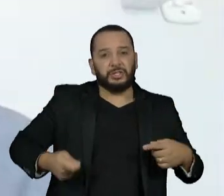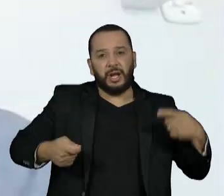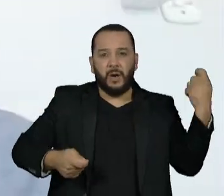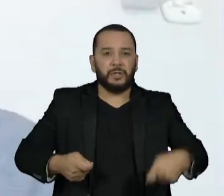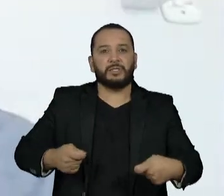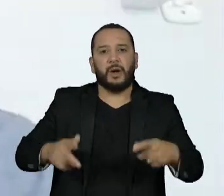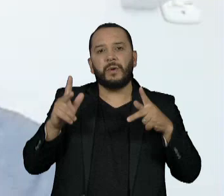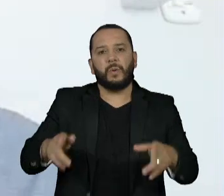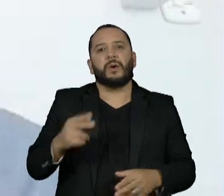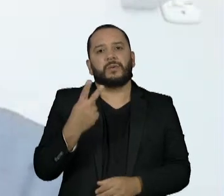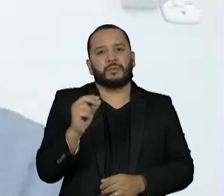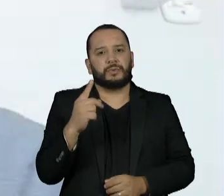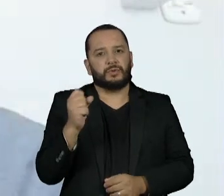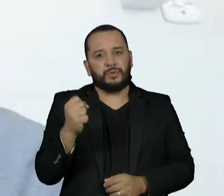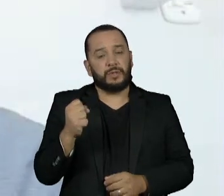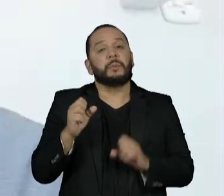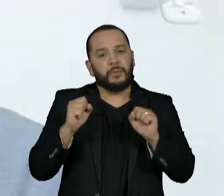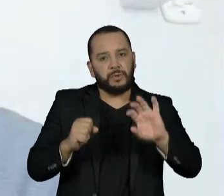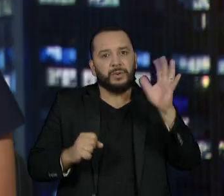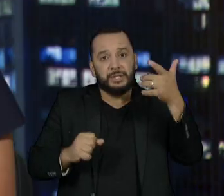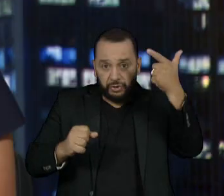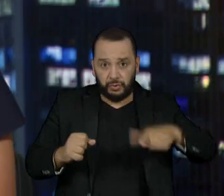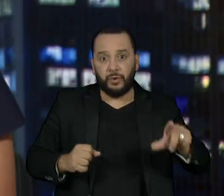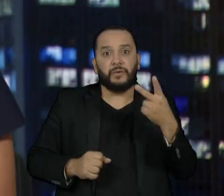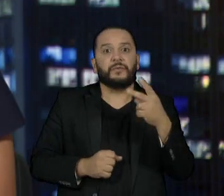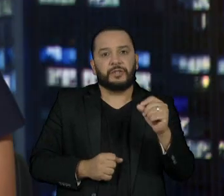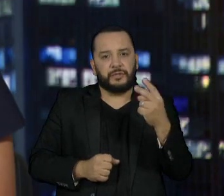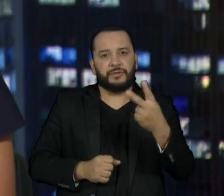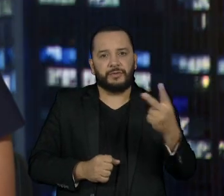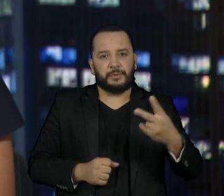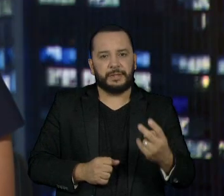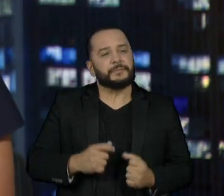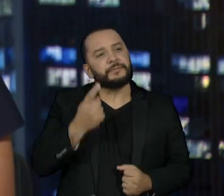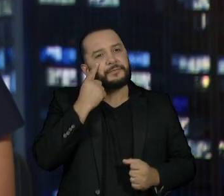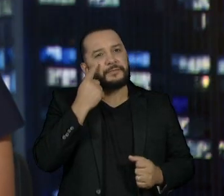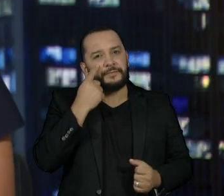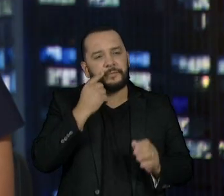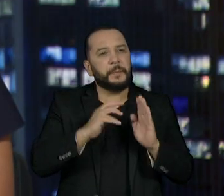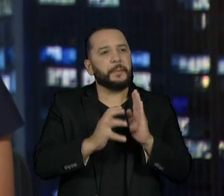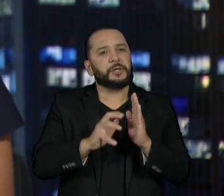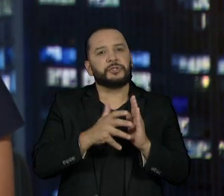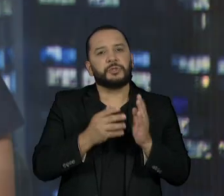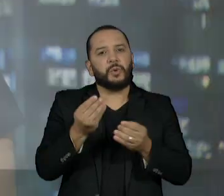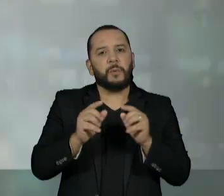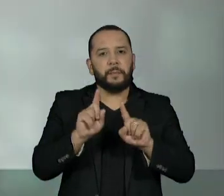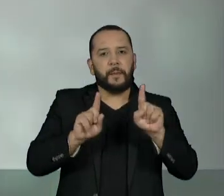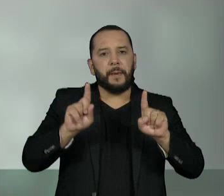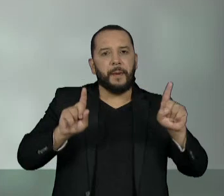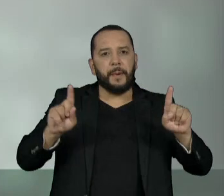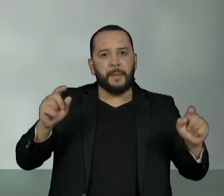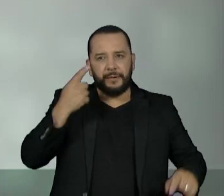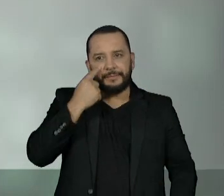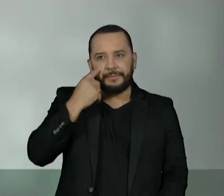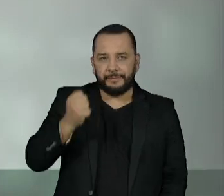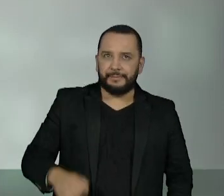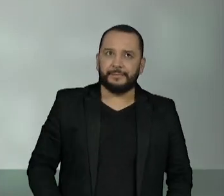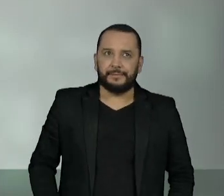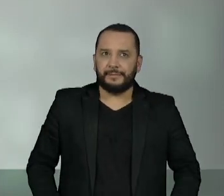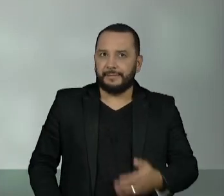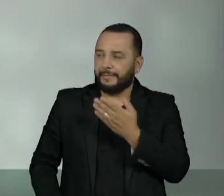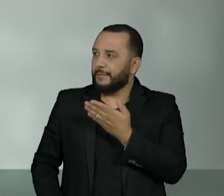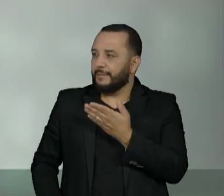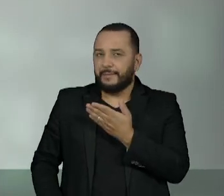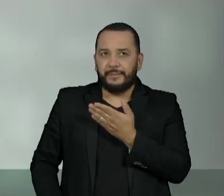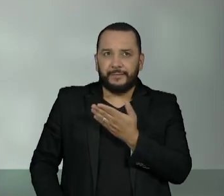se repetir também em 2022. Vamos dar uma olhada aqui no desempenho dos partidos nessas eleições? Nós temos aí a arte que vai mostrar